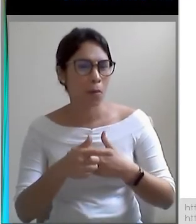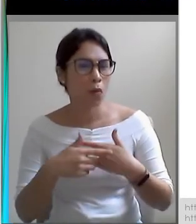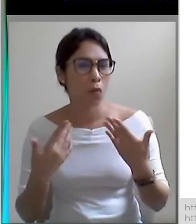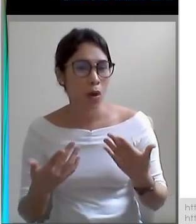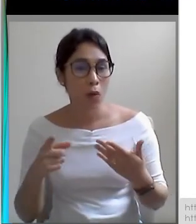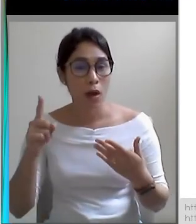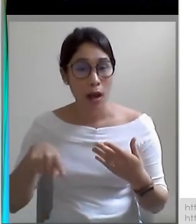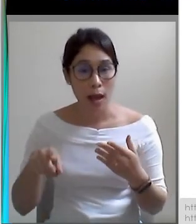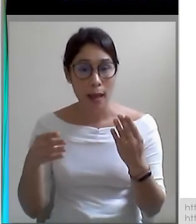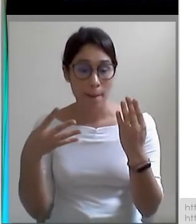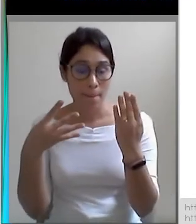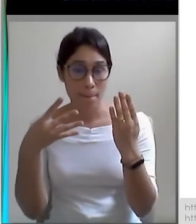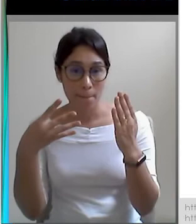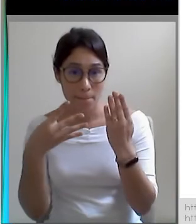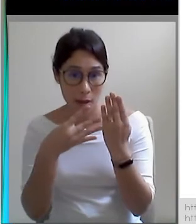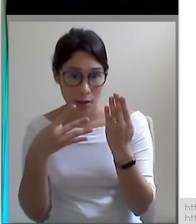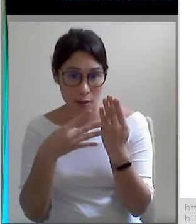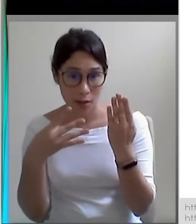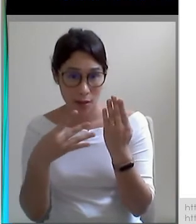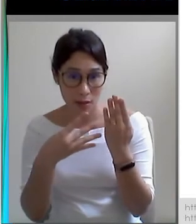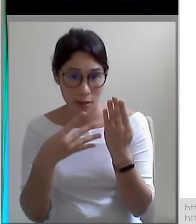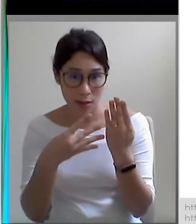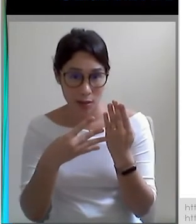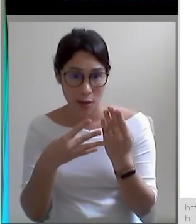contra bactérias.